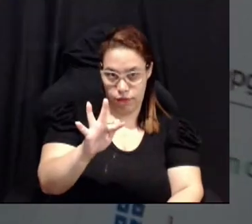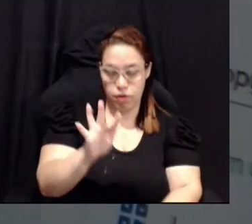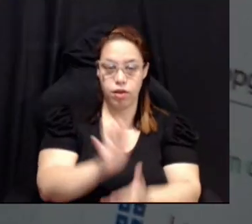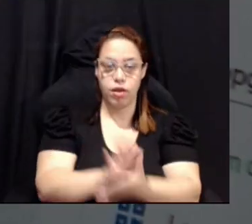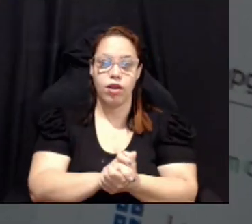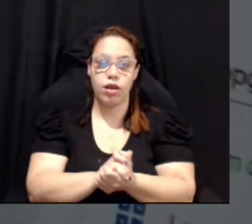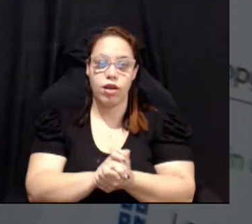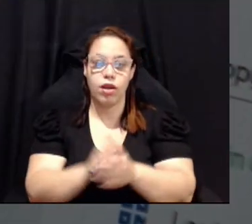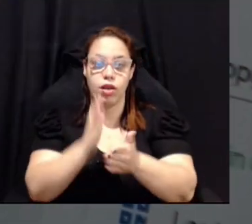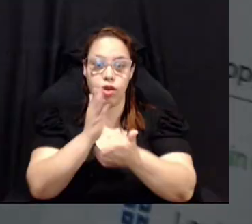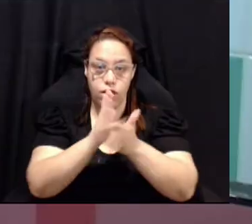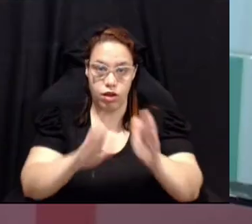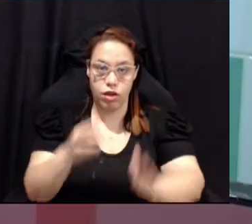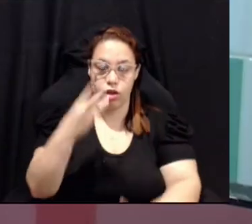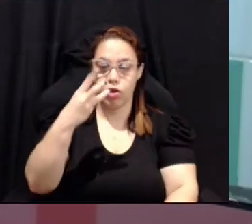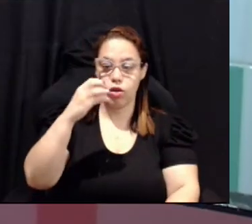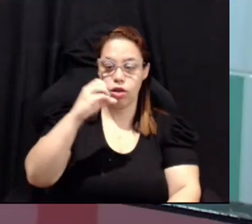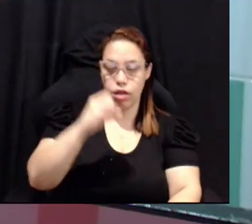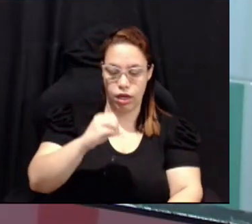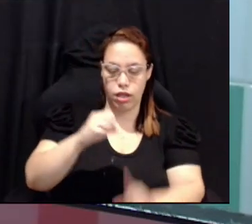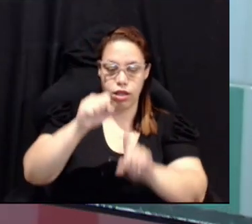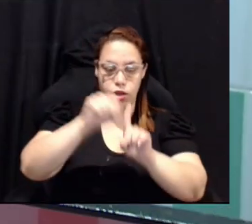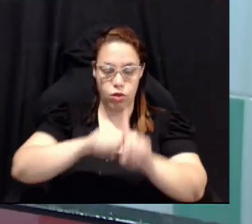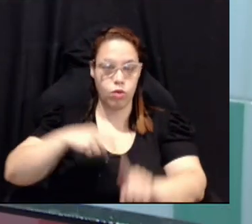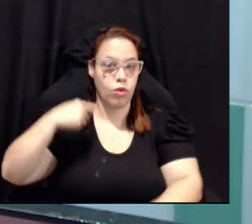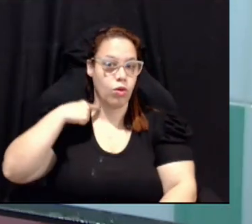dia 30 de maio, às